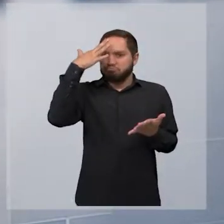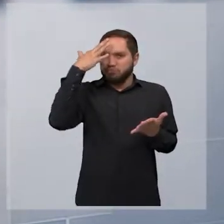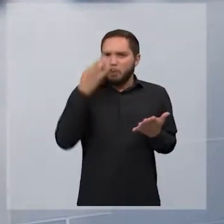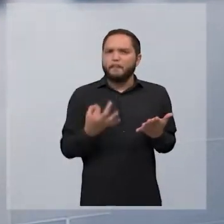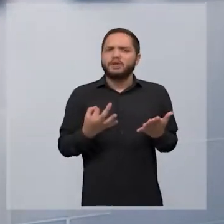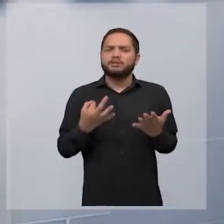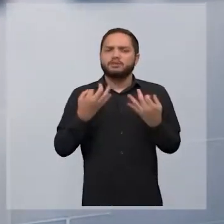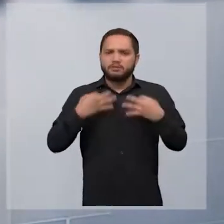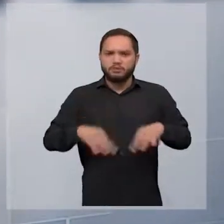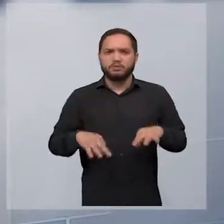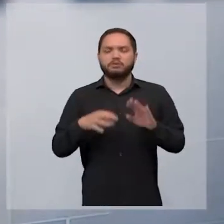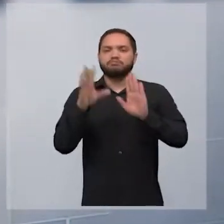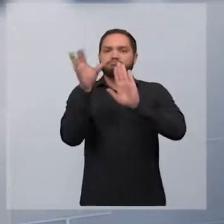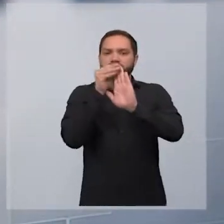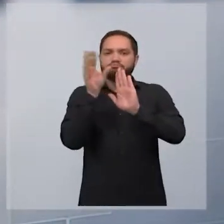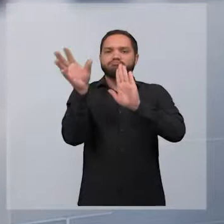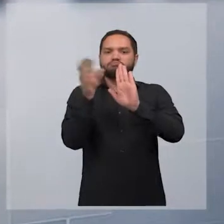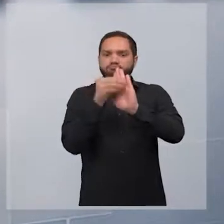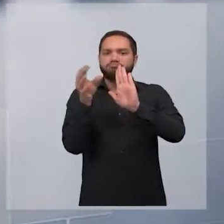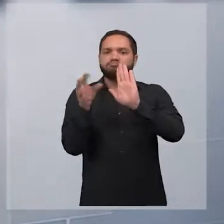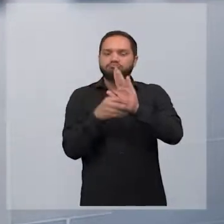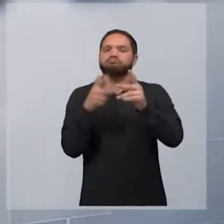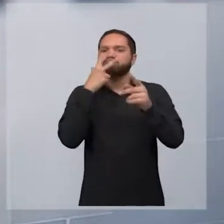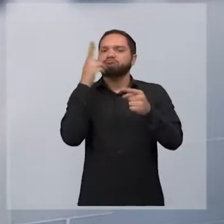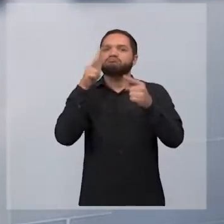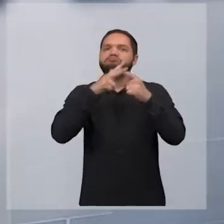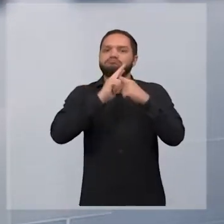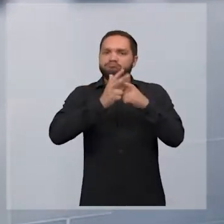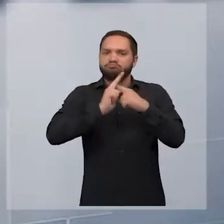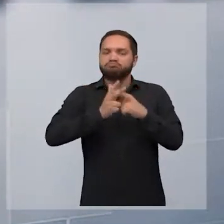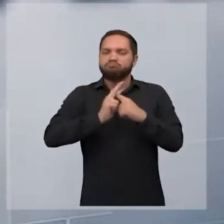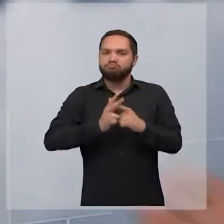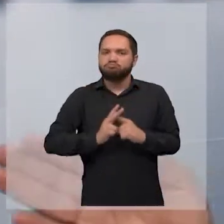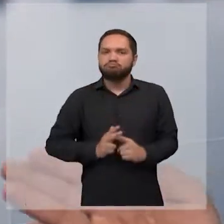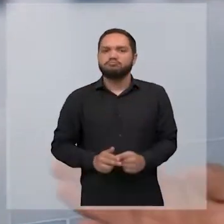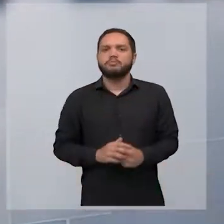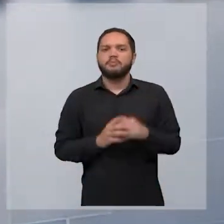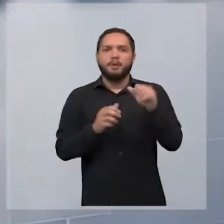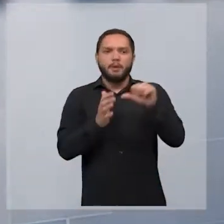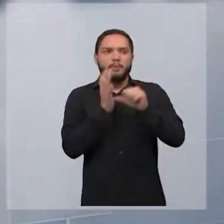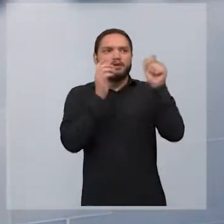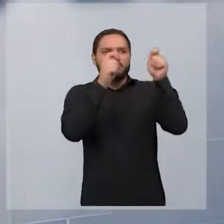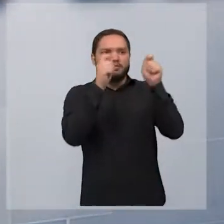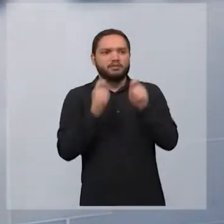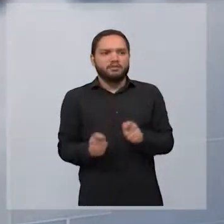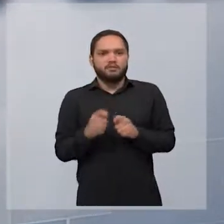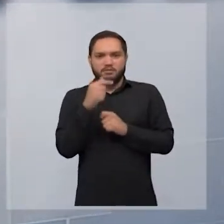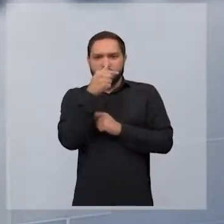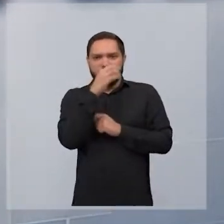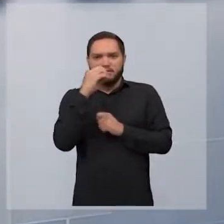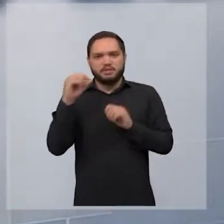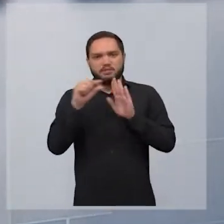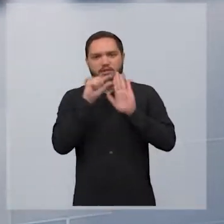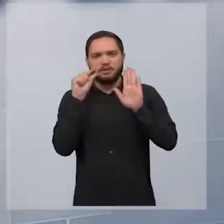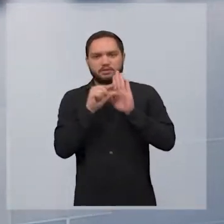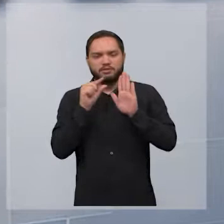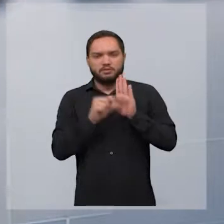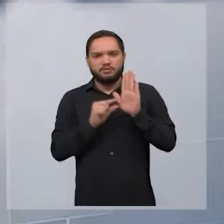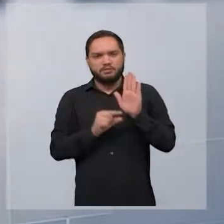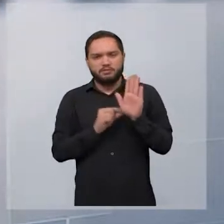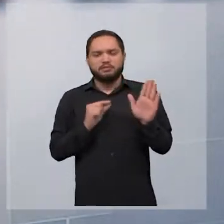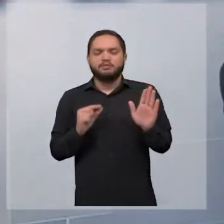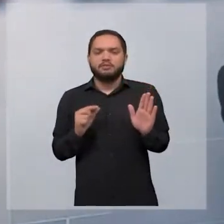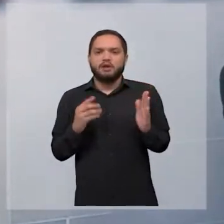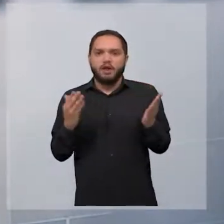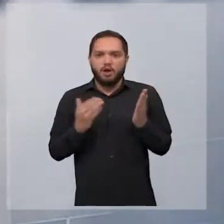agregando as emendas. Ele deve ter chegado aqui a primeira vez com 700 artigos. Então já tem aí um bom número de